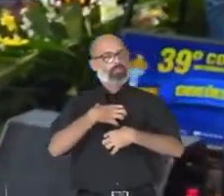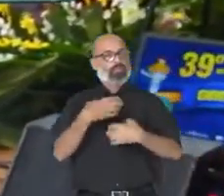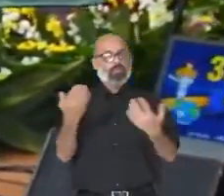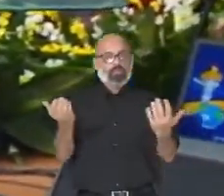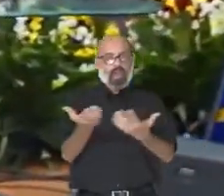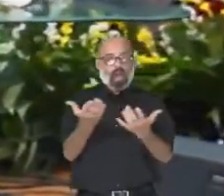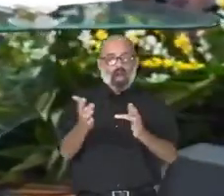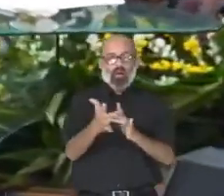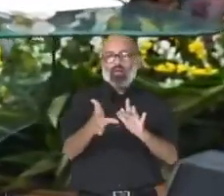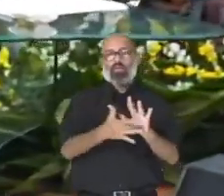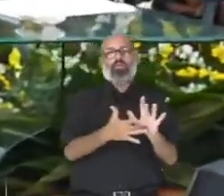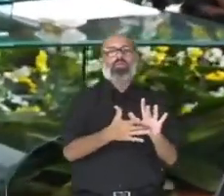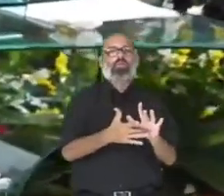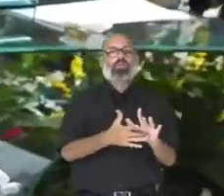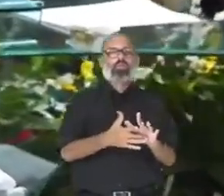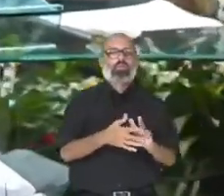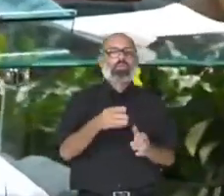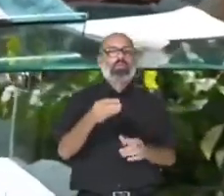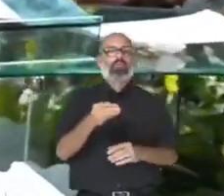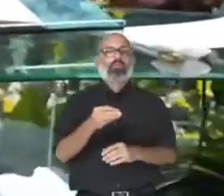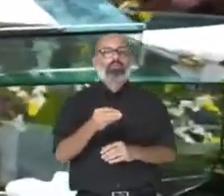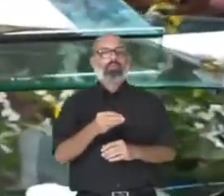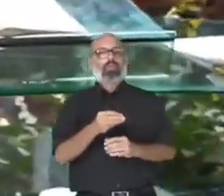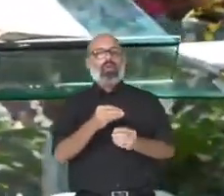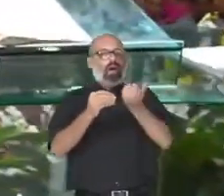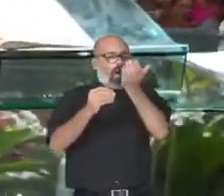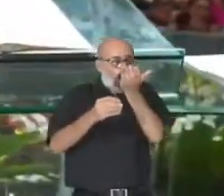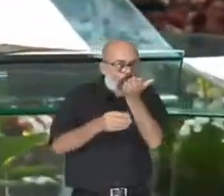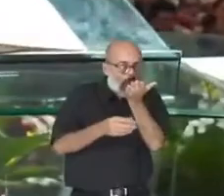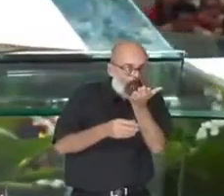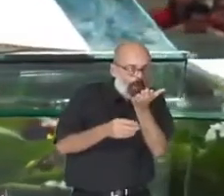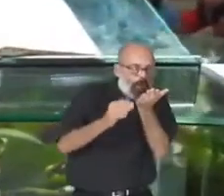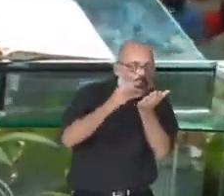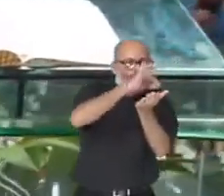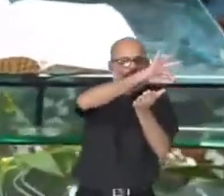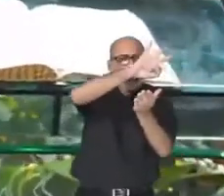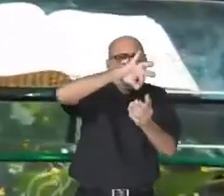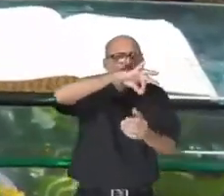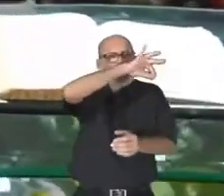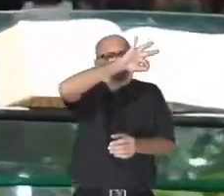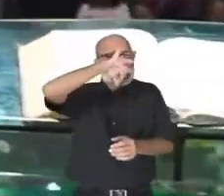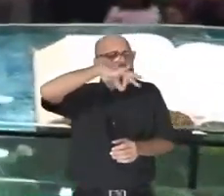Agora, com Jesus tendo soprado sobre eles o Espírito Santo